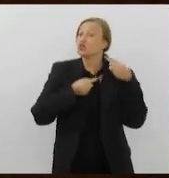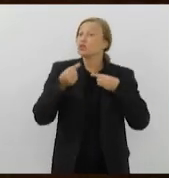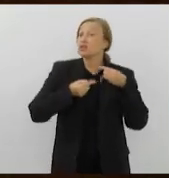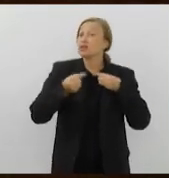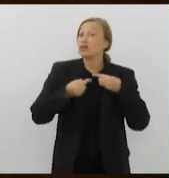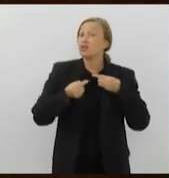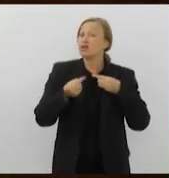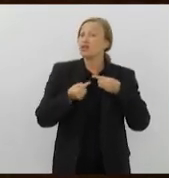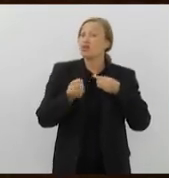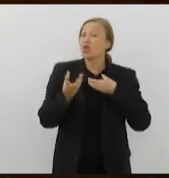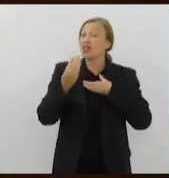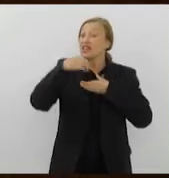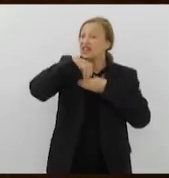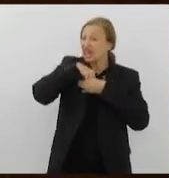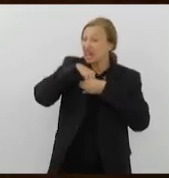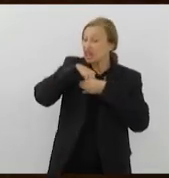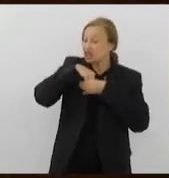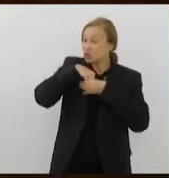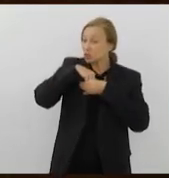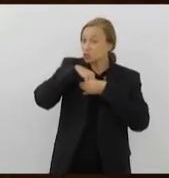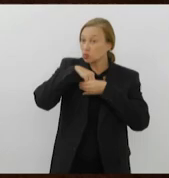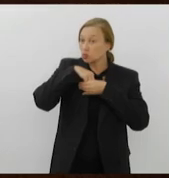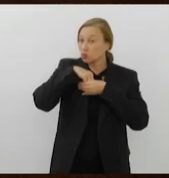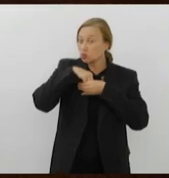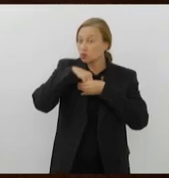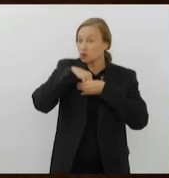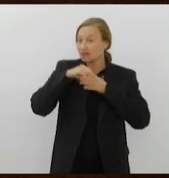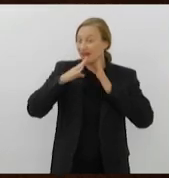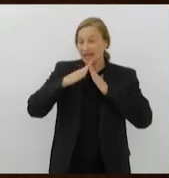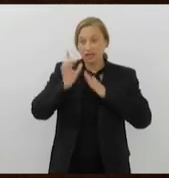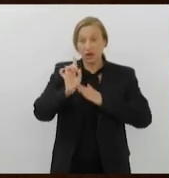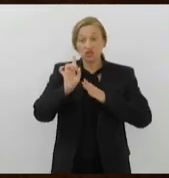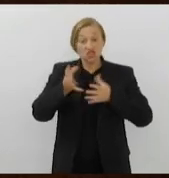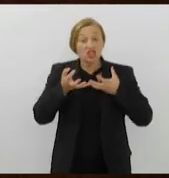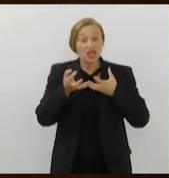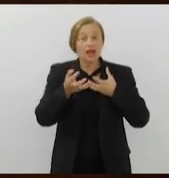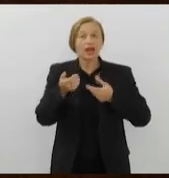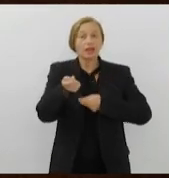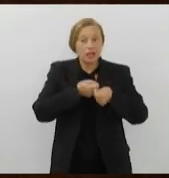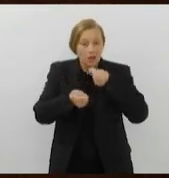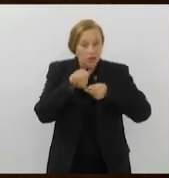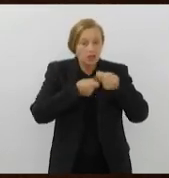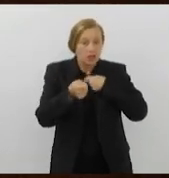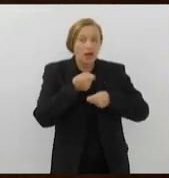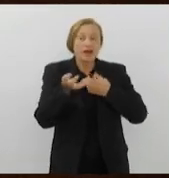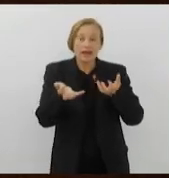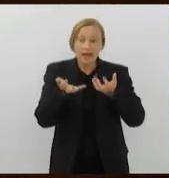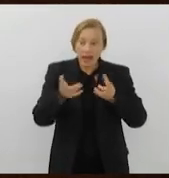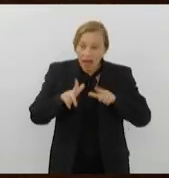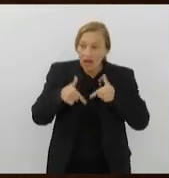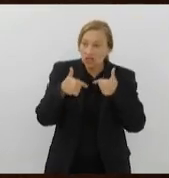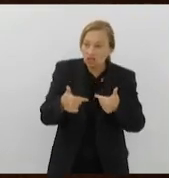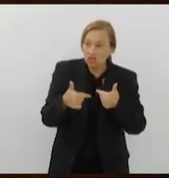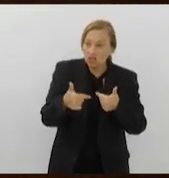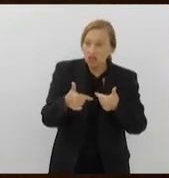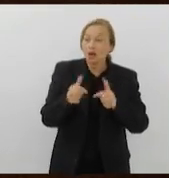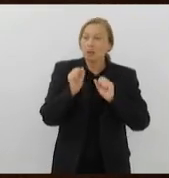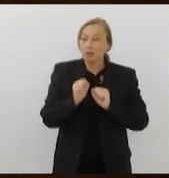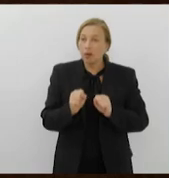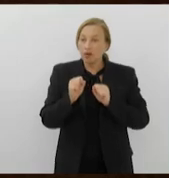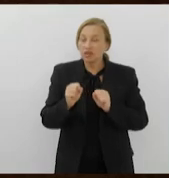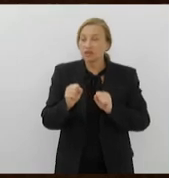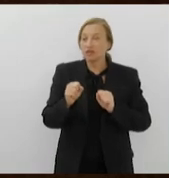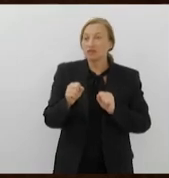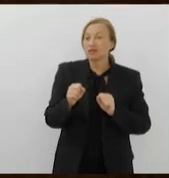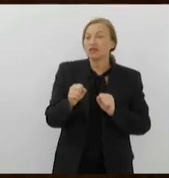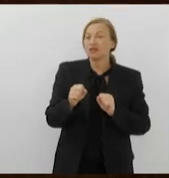no âmbito do nós queremos. A gente quer sentar e quer negociar, e a gente quer que essa comissão dos agentes possa também se pronunciar, colocar